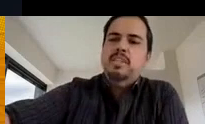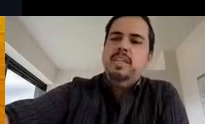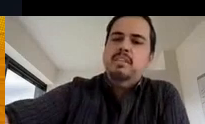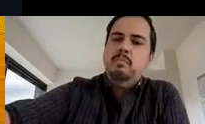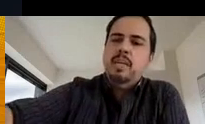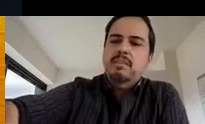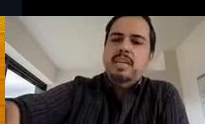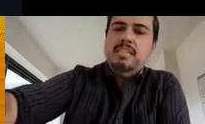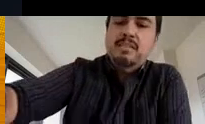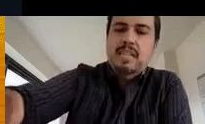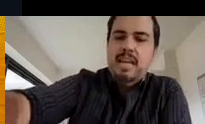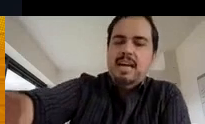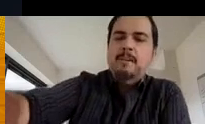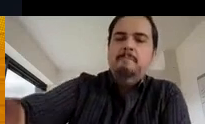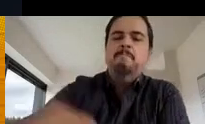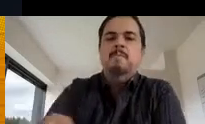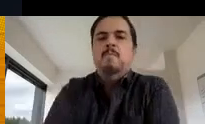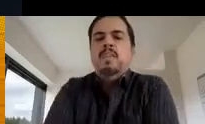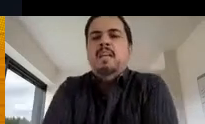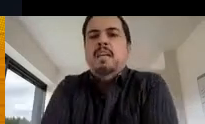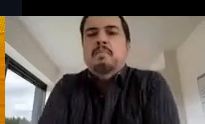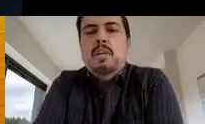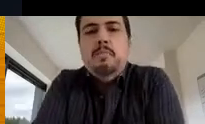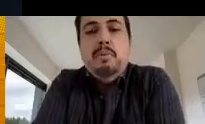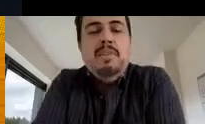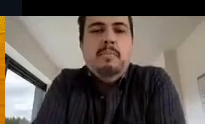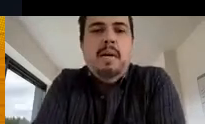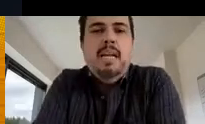tem certeza mesmo que você quer fazer direito mesmo? Você acha que assim vai dar?